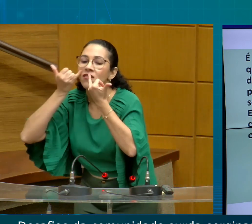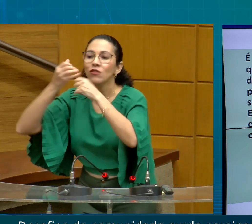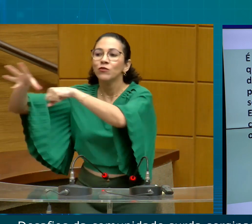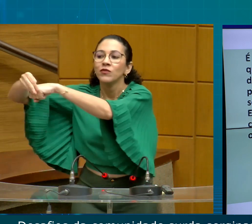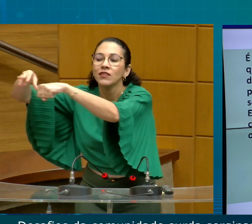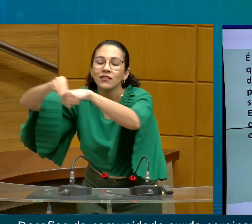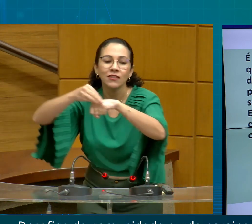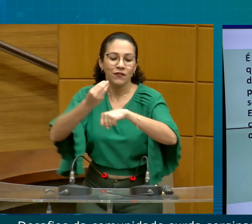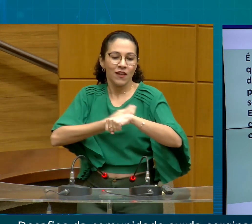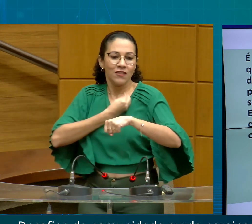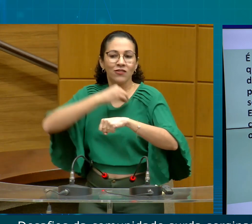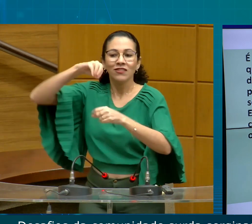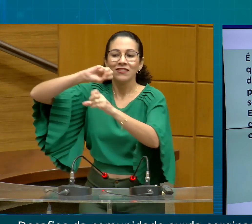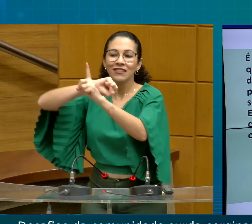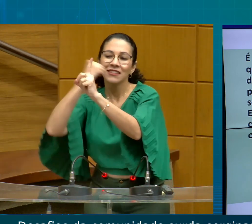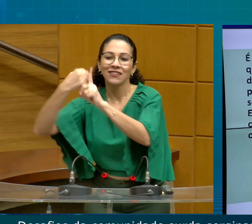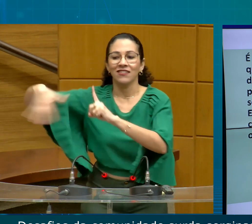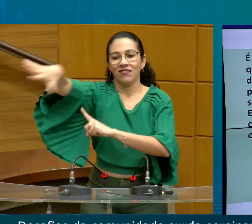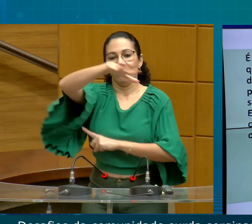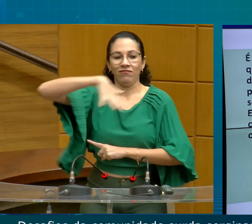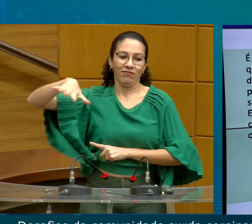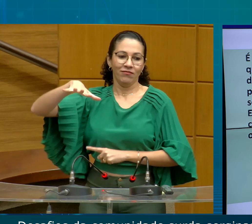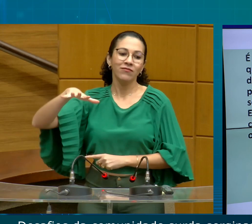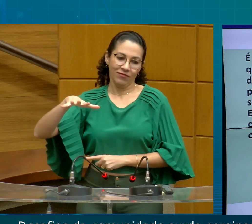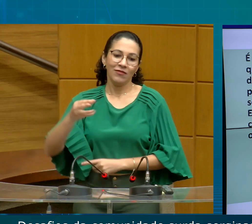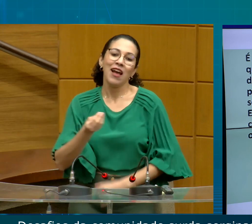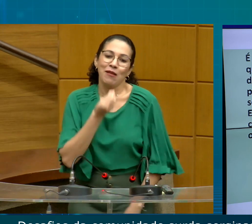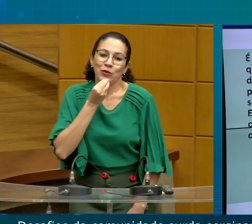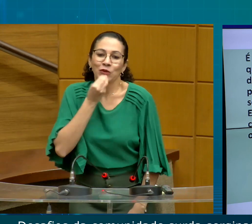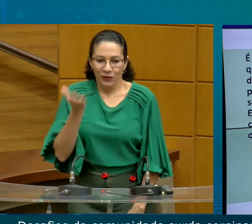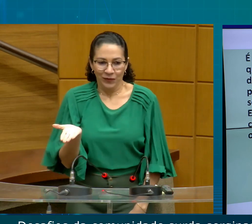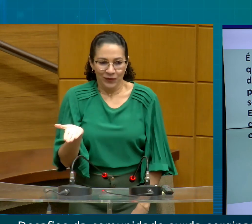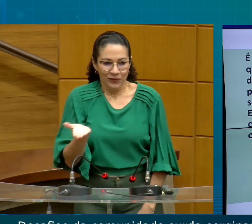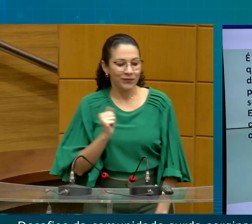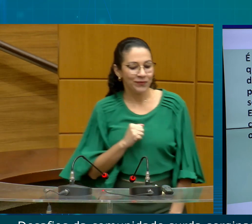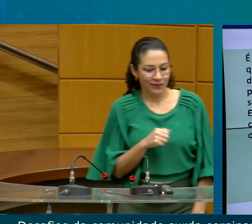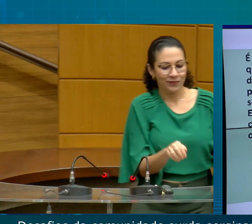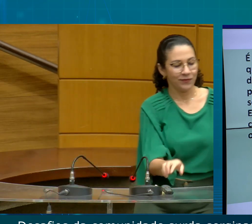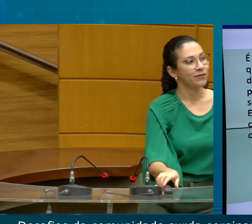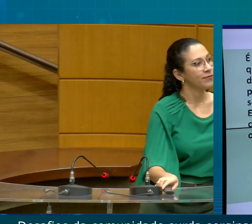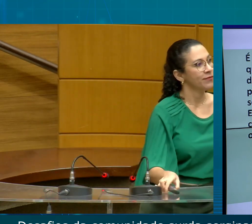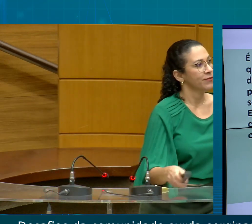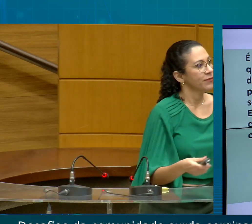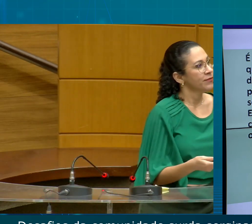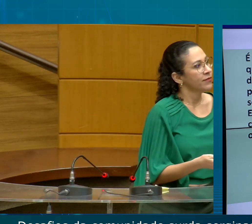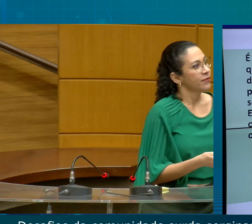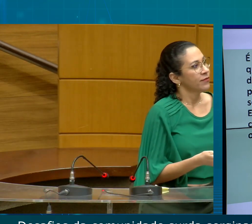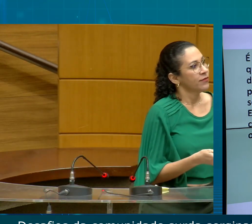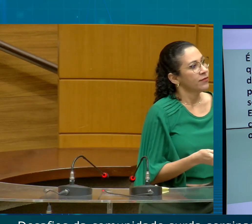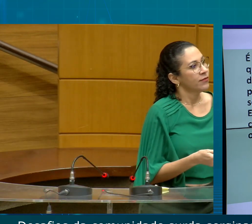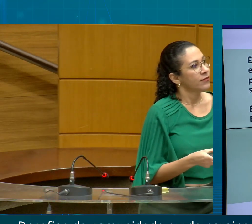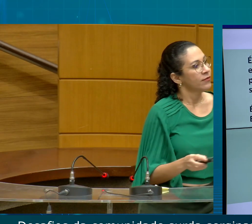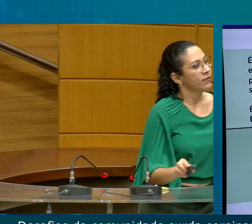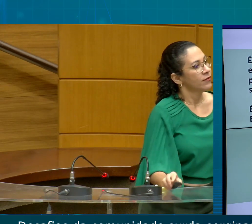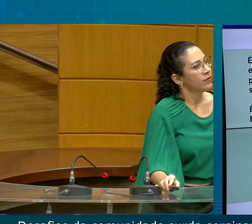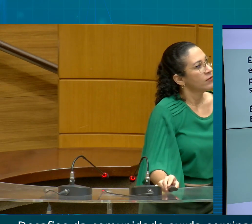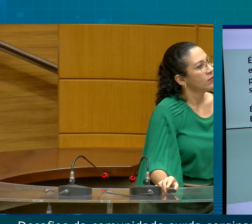se há comunicação, isso amplia o conhecimento pela socialização entre todos os alunos.